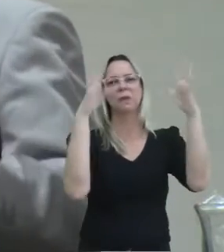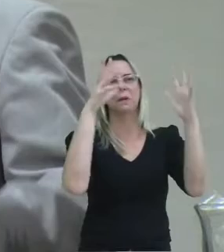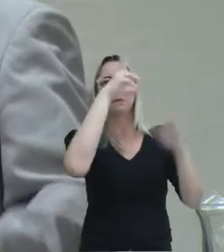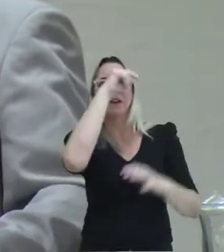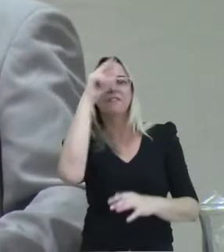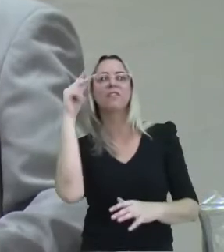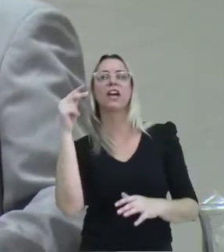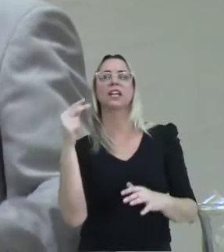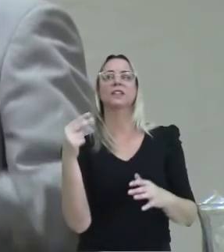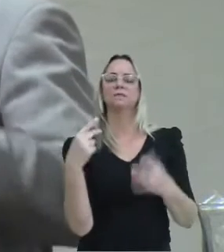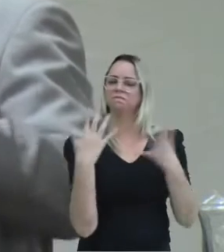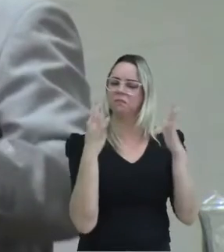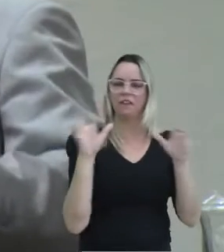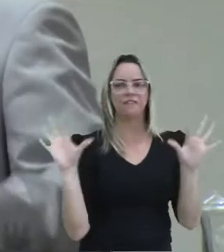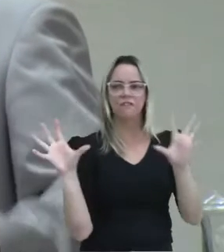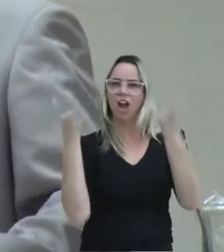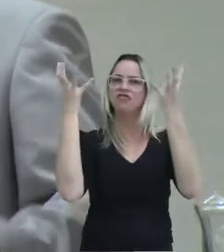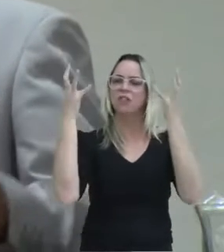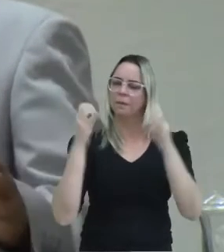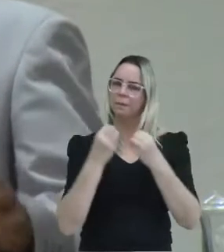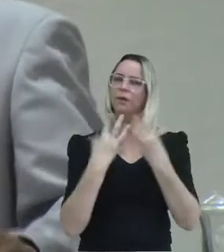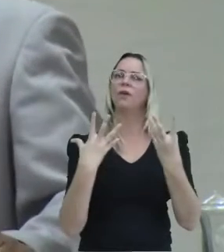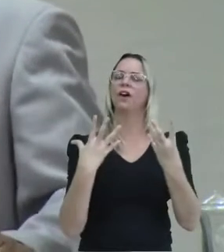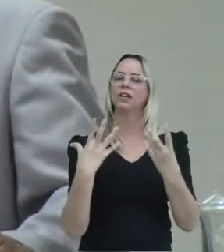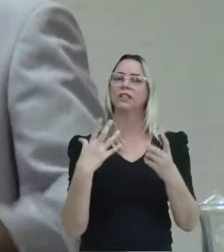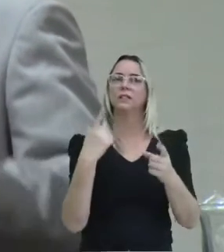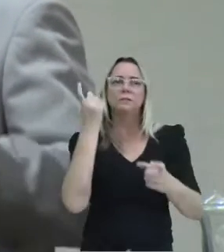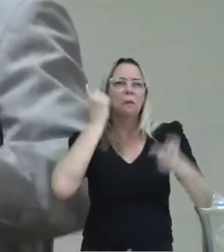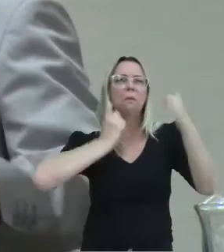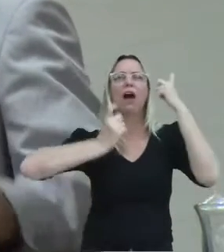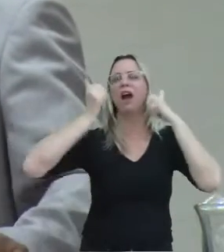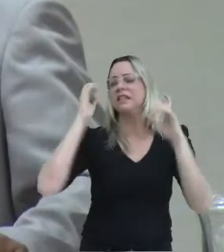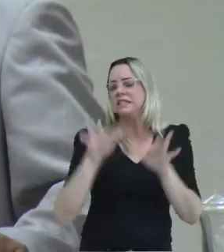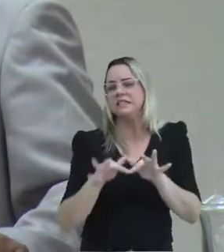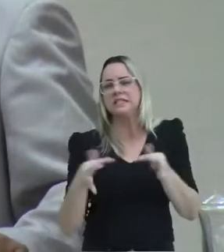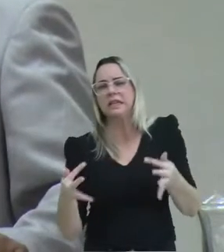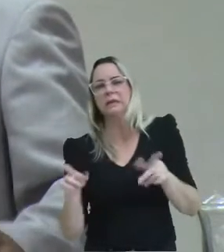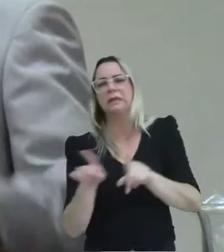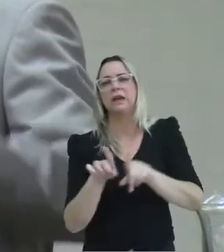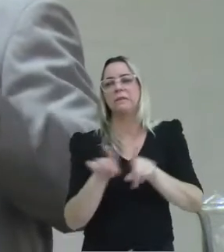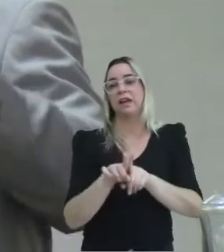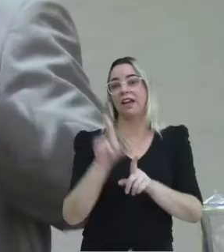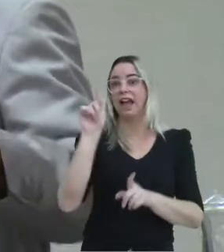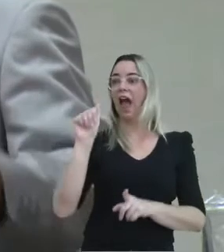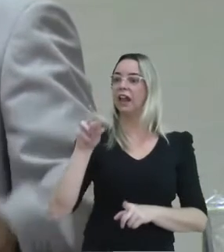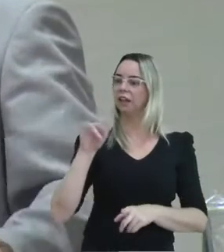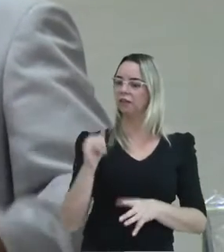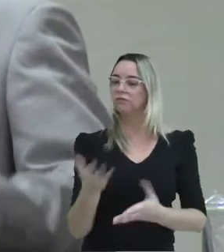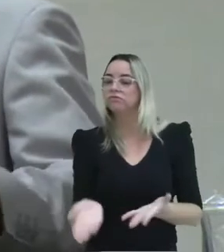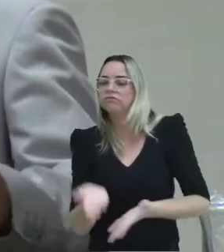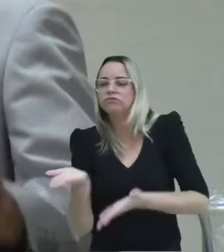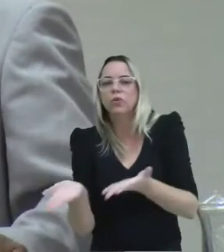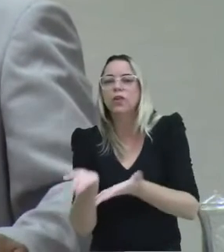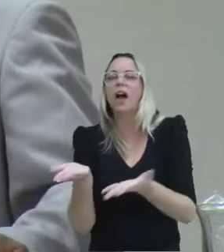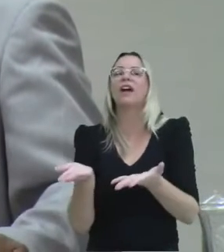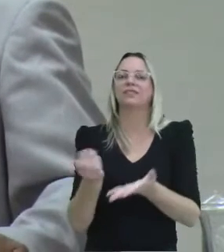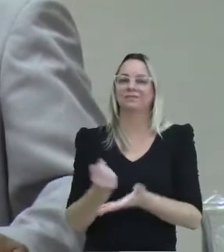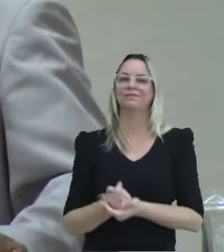sua humildade, pela sua preocupação com os gari. Quero agradecer